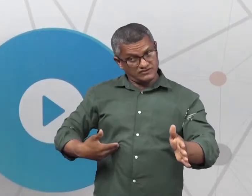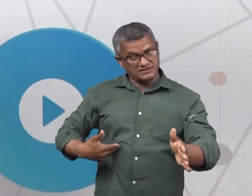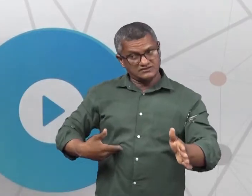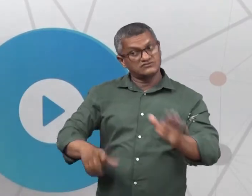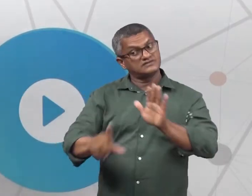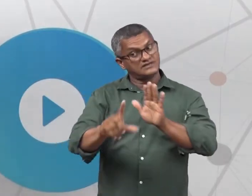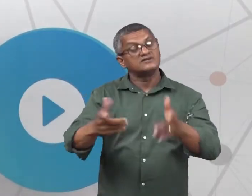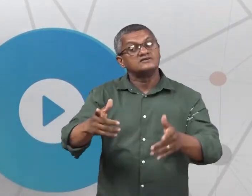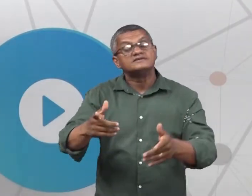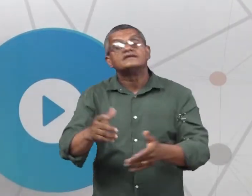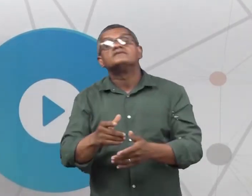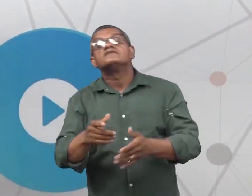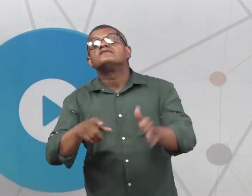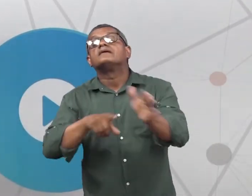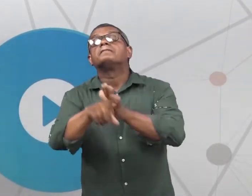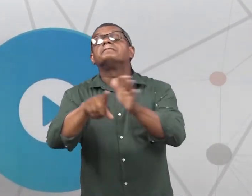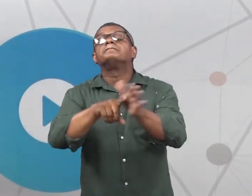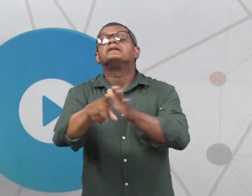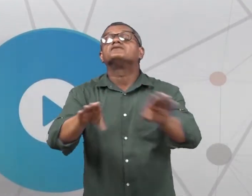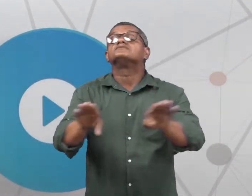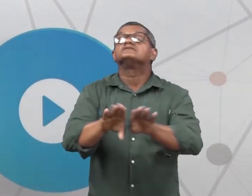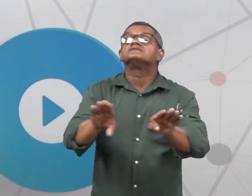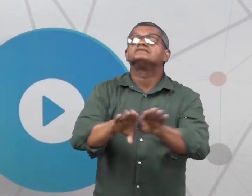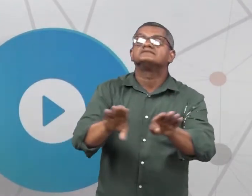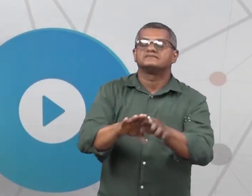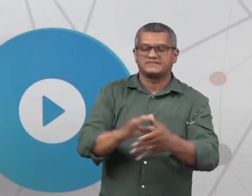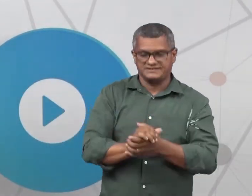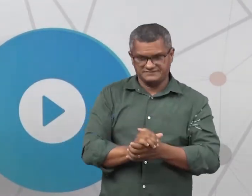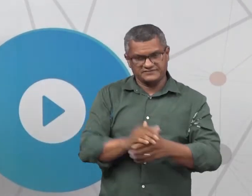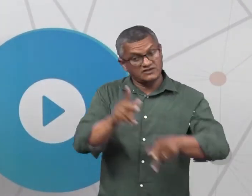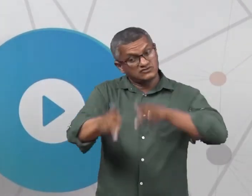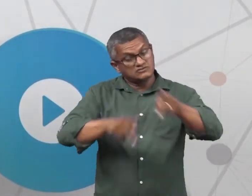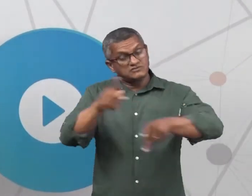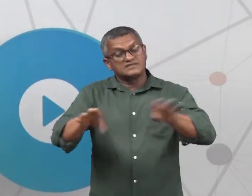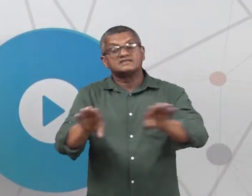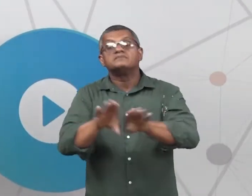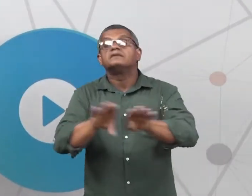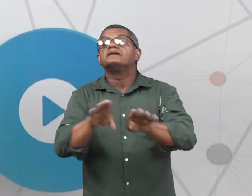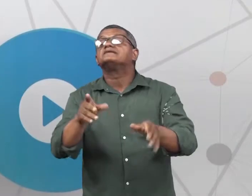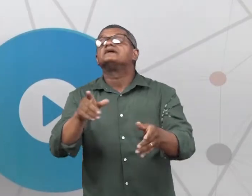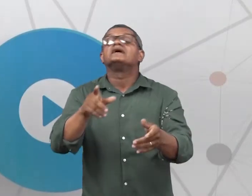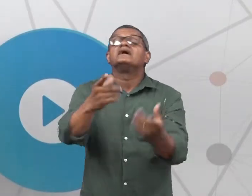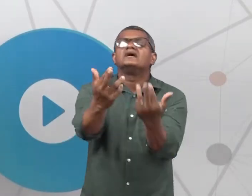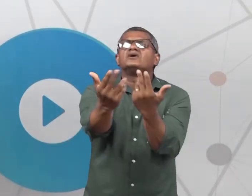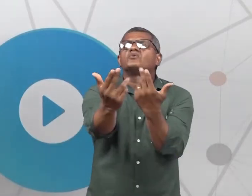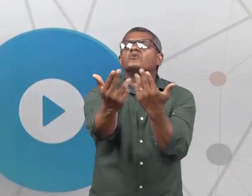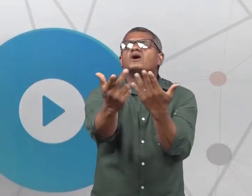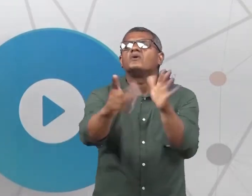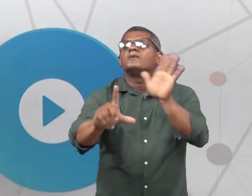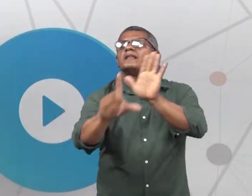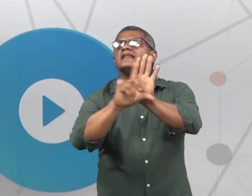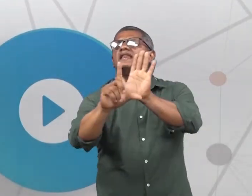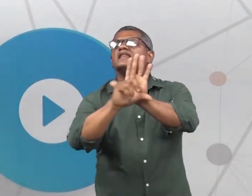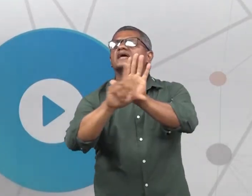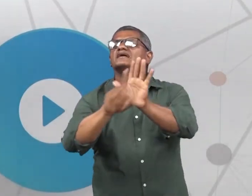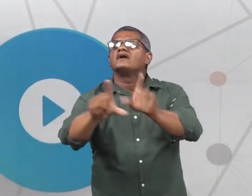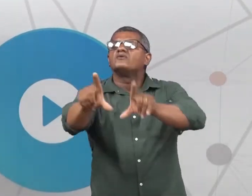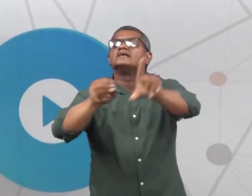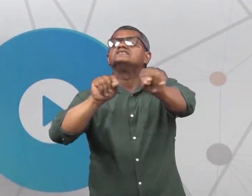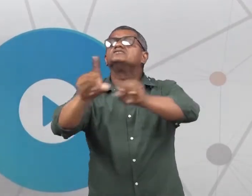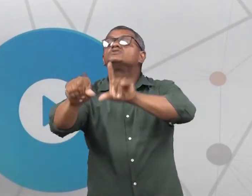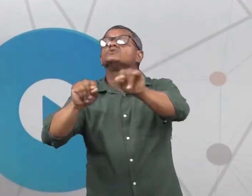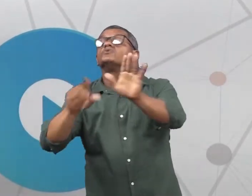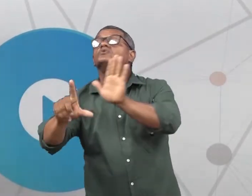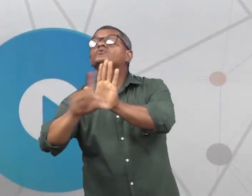certa atitude. E essa consulta também é uma consulta popular, só que nesse momento aqui é como se ela tivesse força de